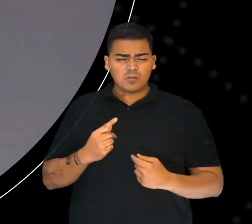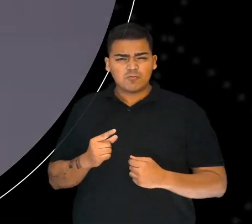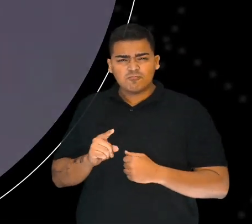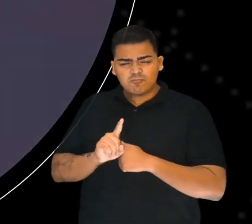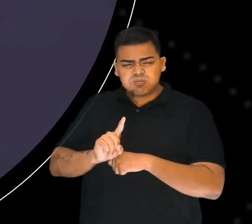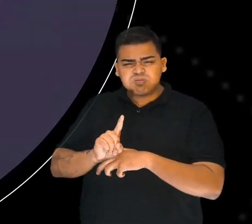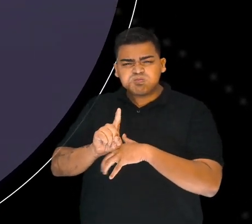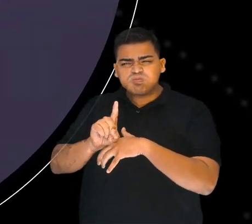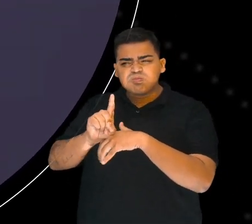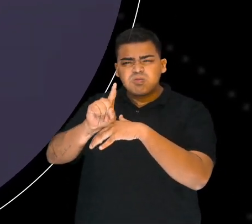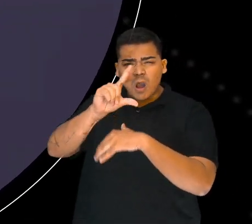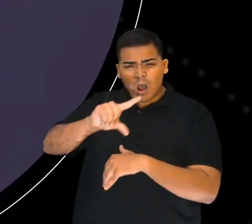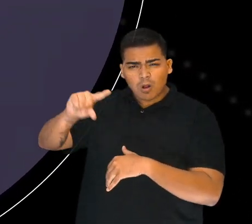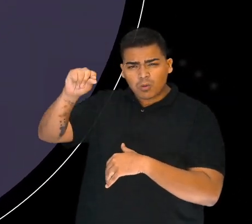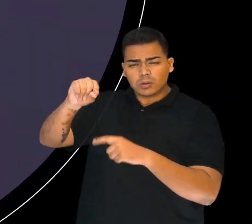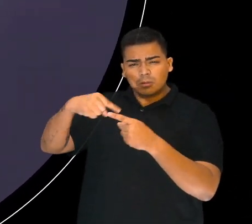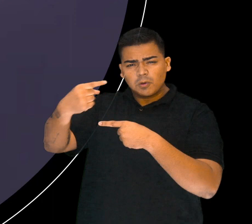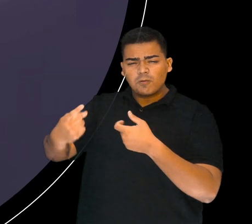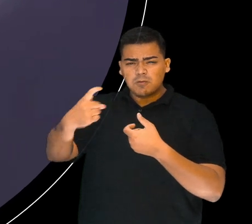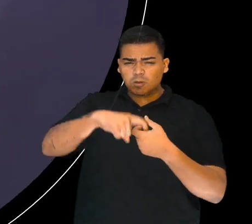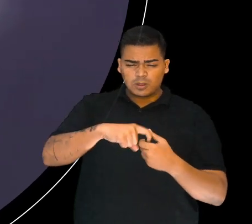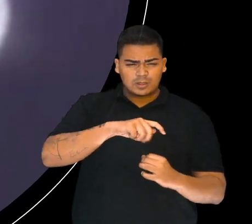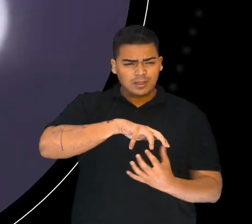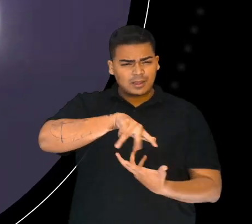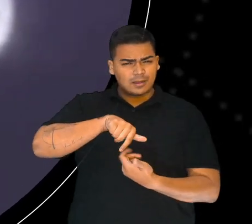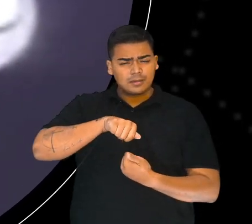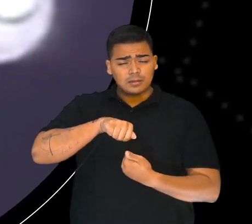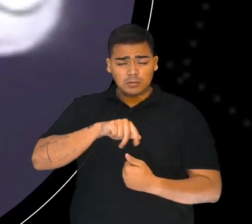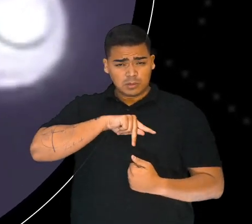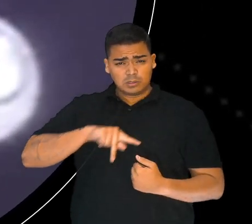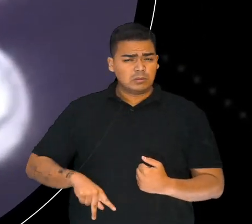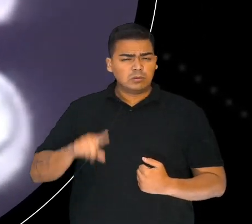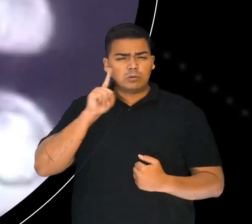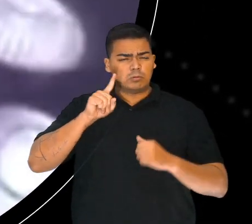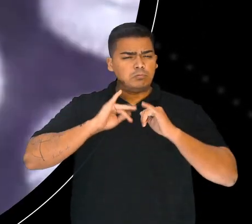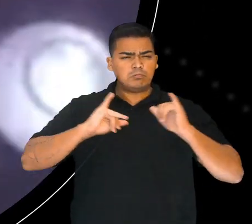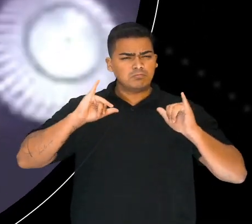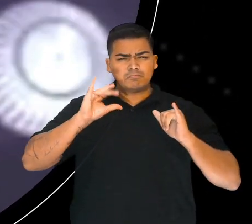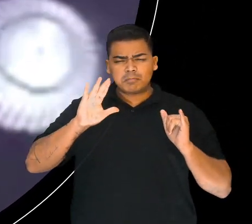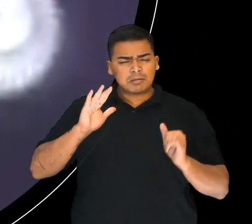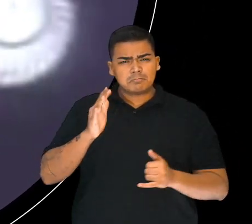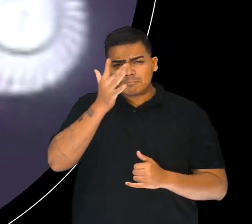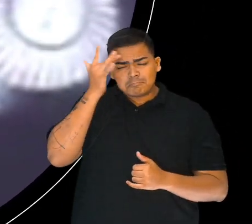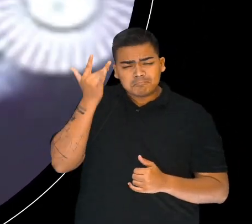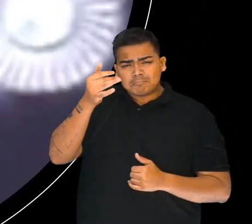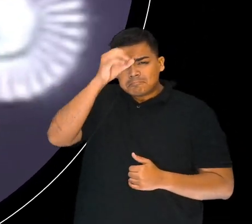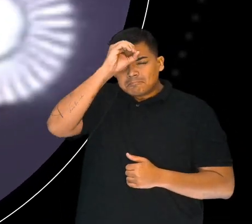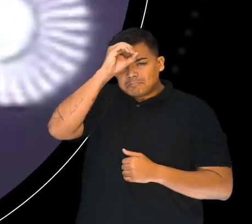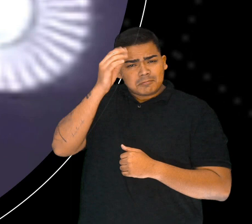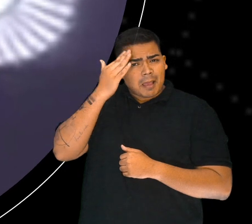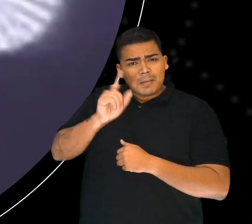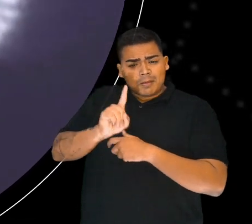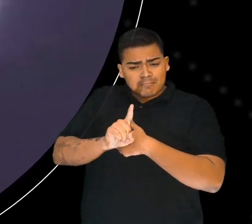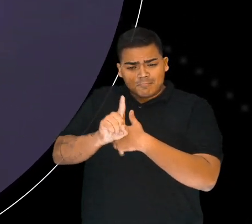volta em segurança à Terra. Quando ele disse isso, ninguém sabia num foguete e